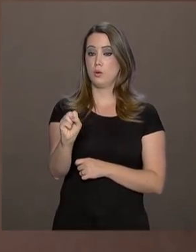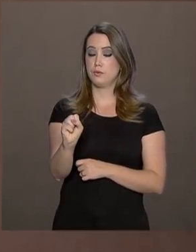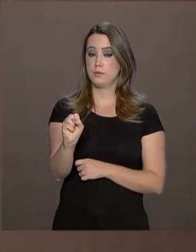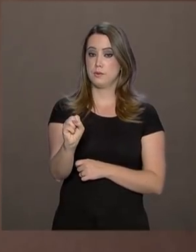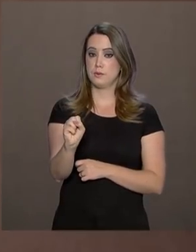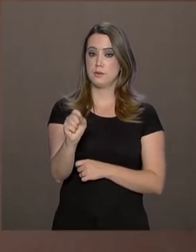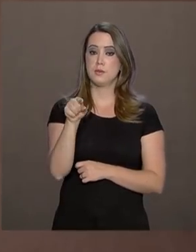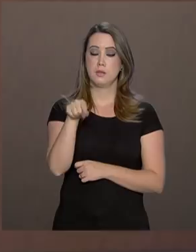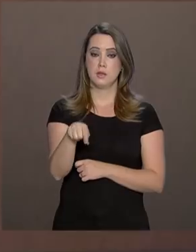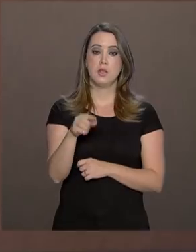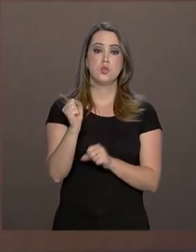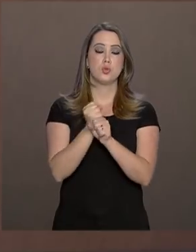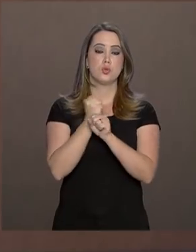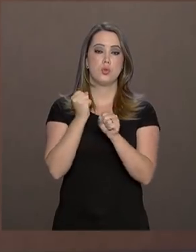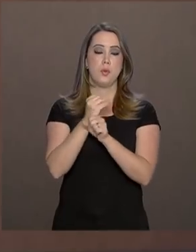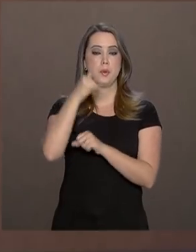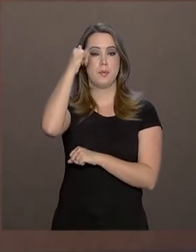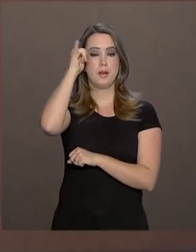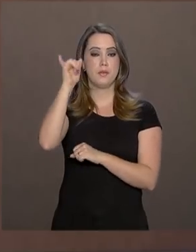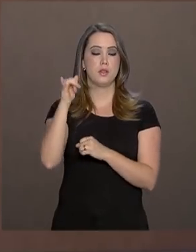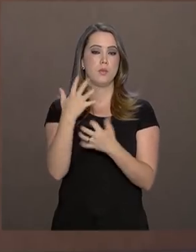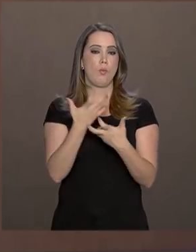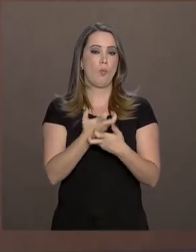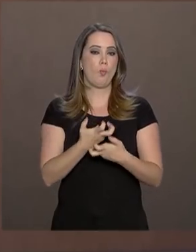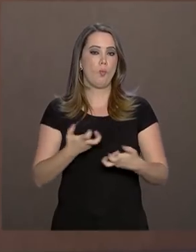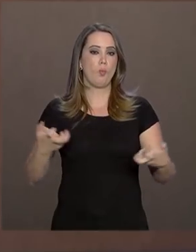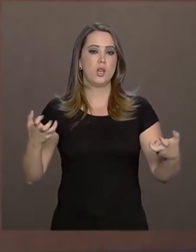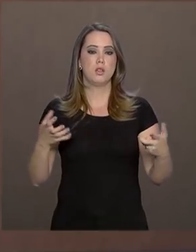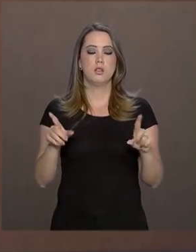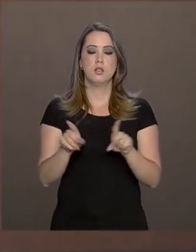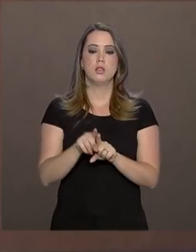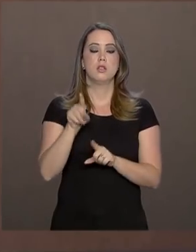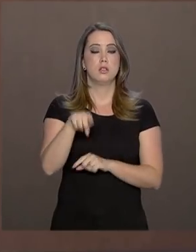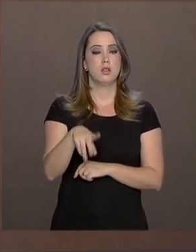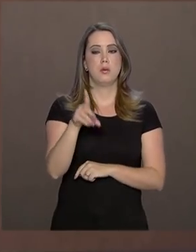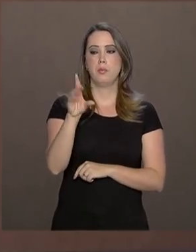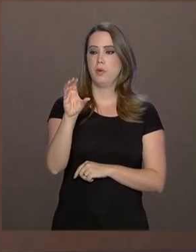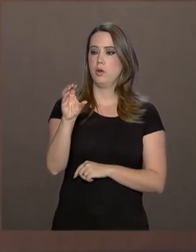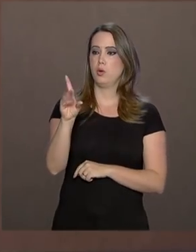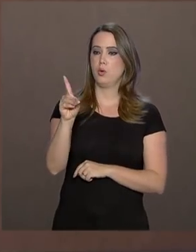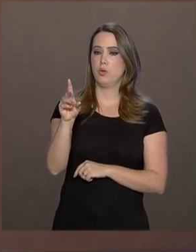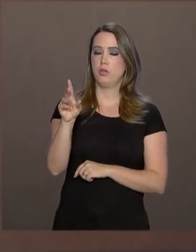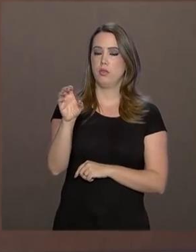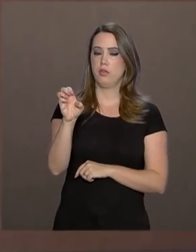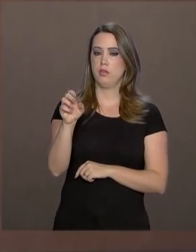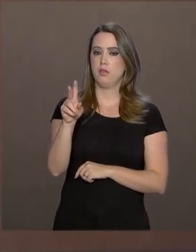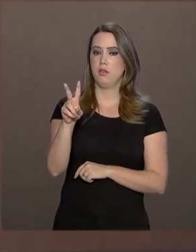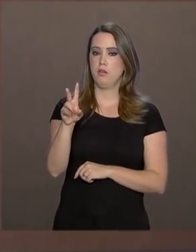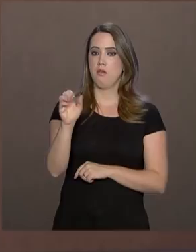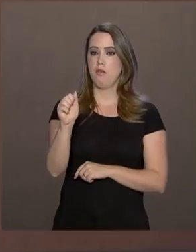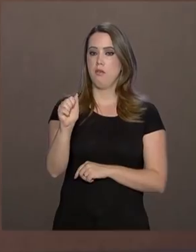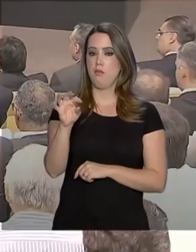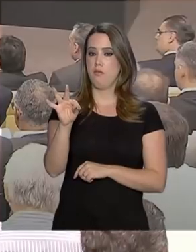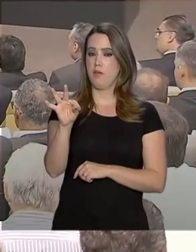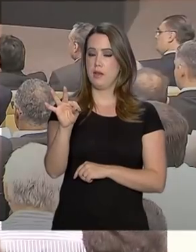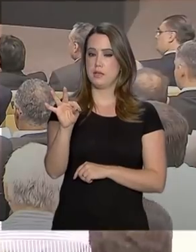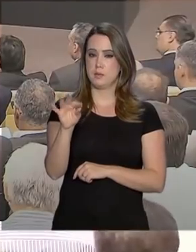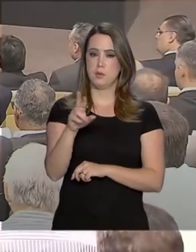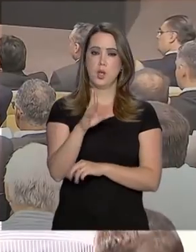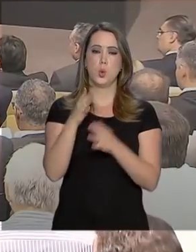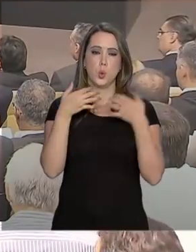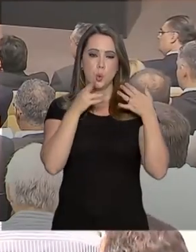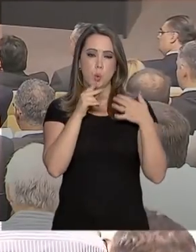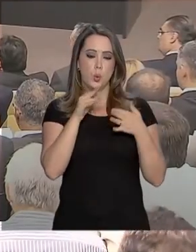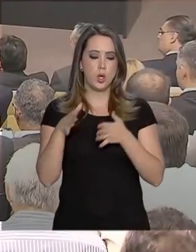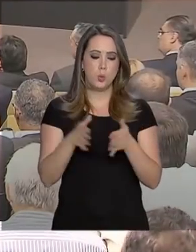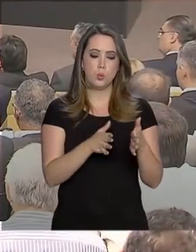contra as secas da codevasf companhia de desenvolvimento dos Vales do São Francisco e do Parnaíba e do extinto